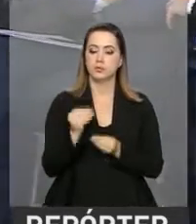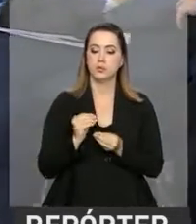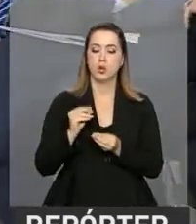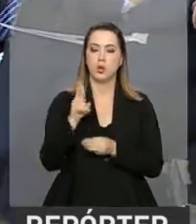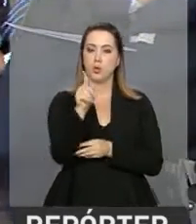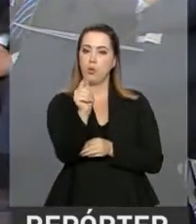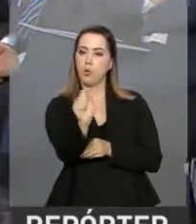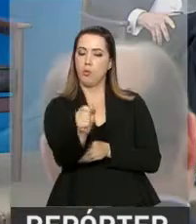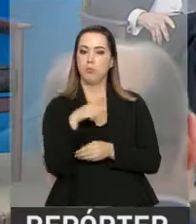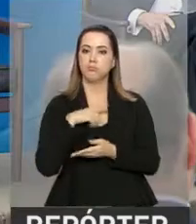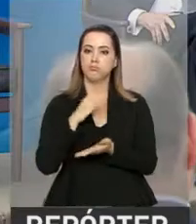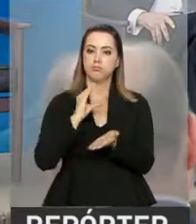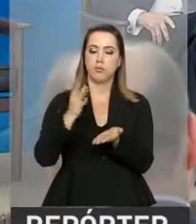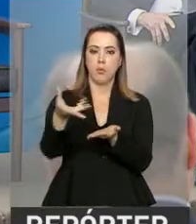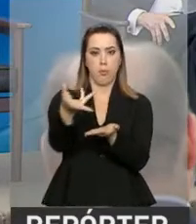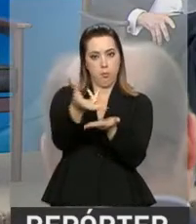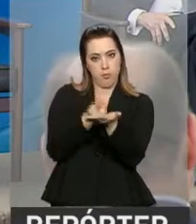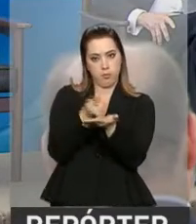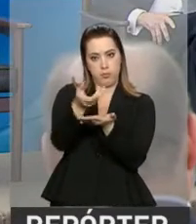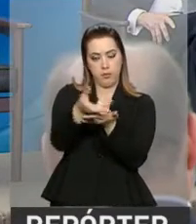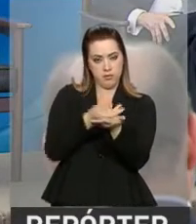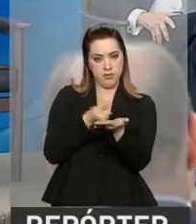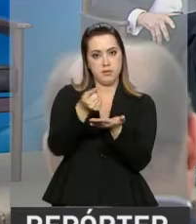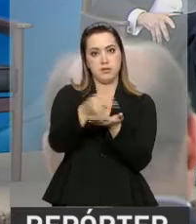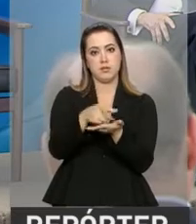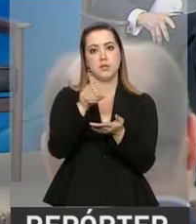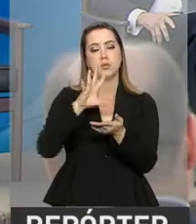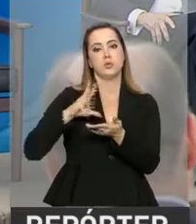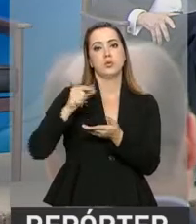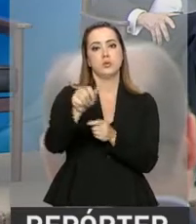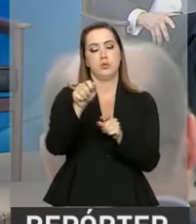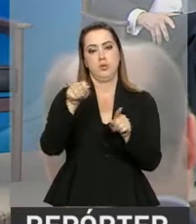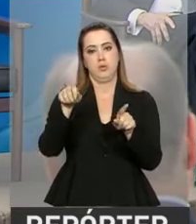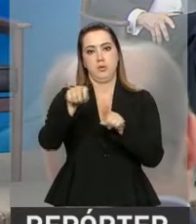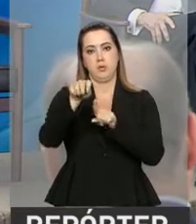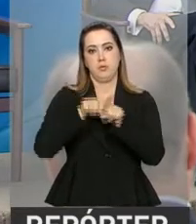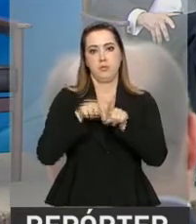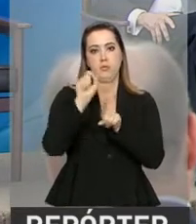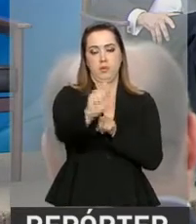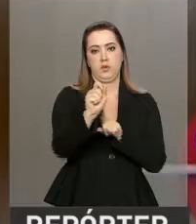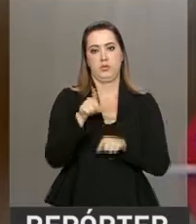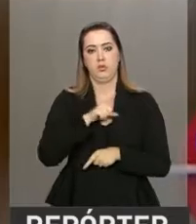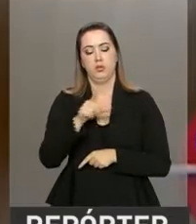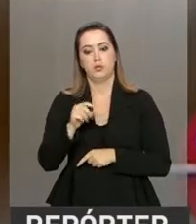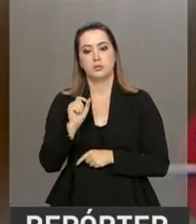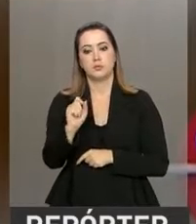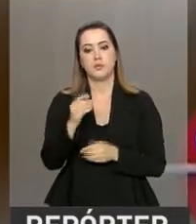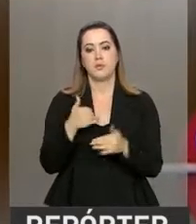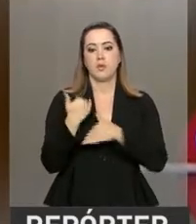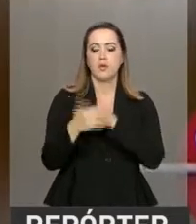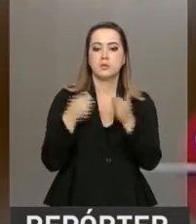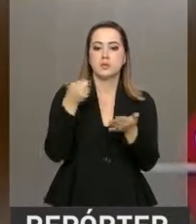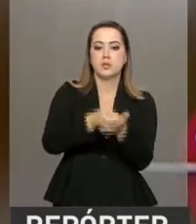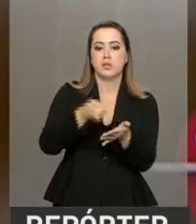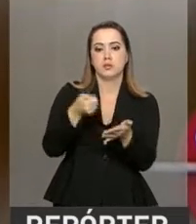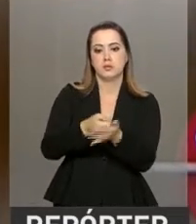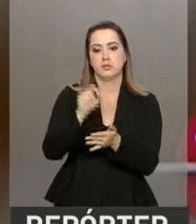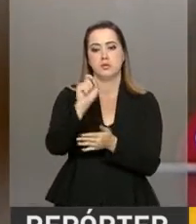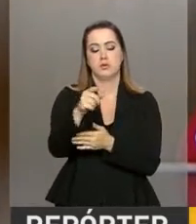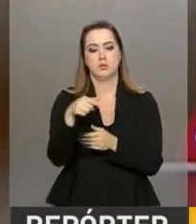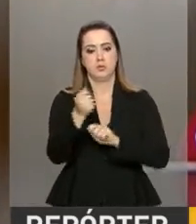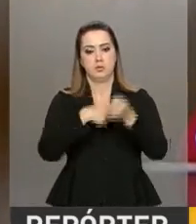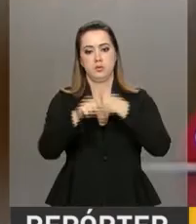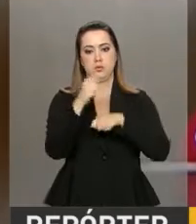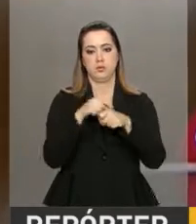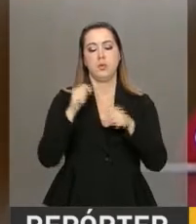compensação passaram a ter apoio mensal os repasses começam a ser pagos em outubro as medidas de Economia estamos